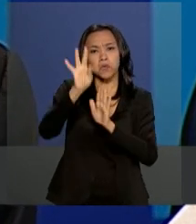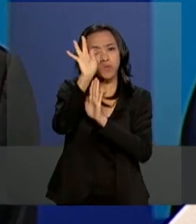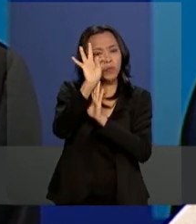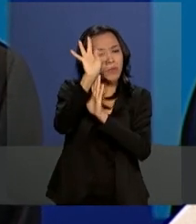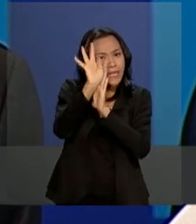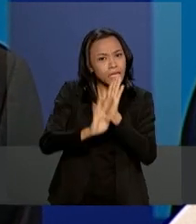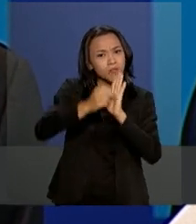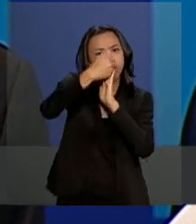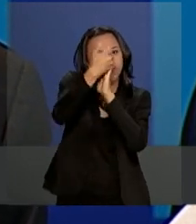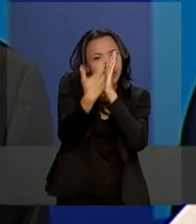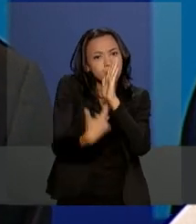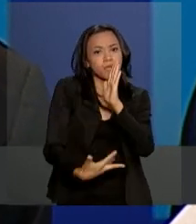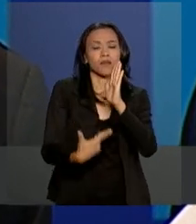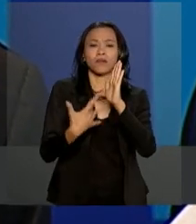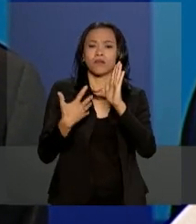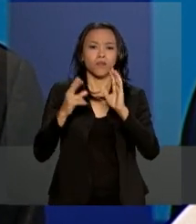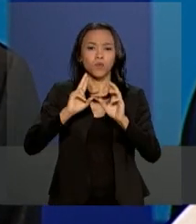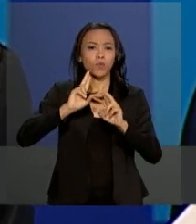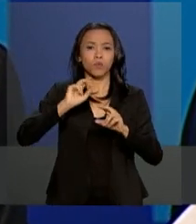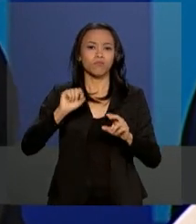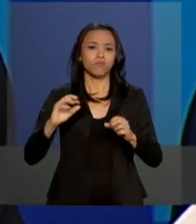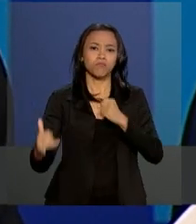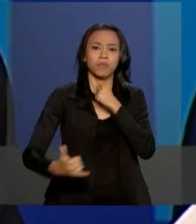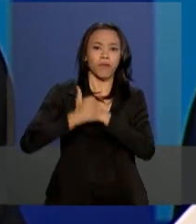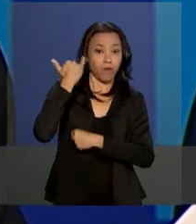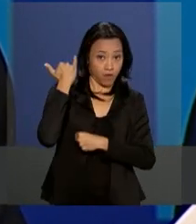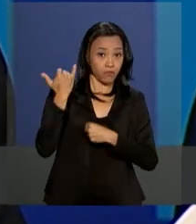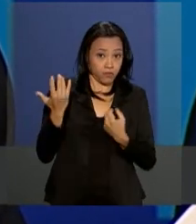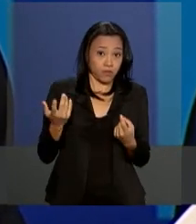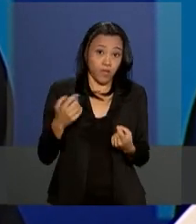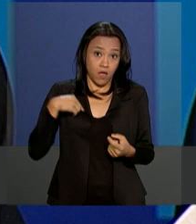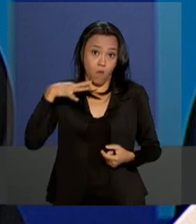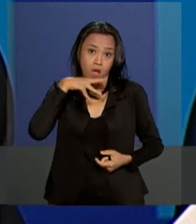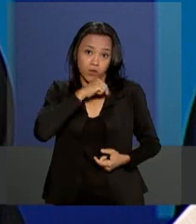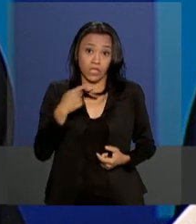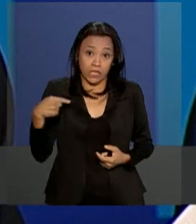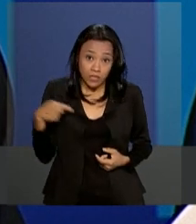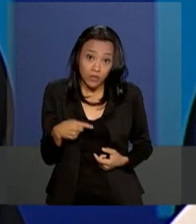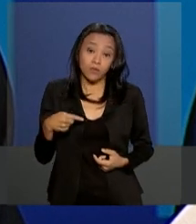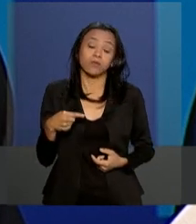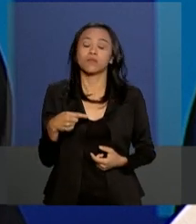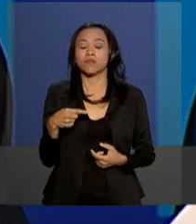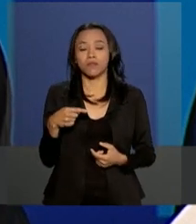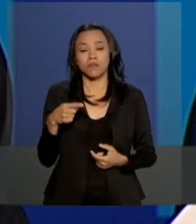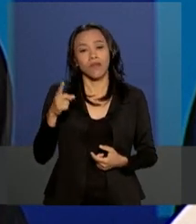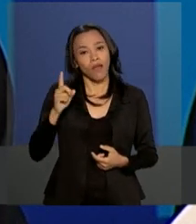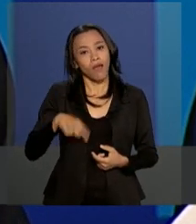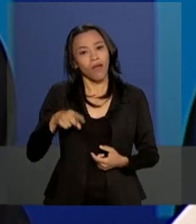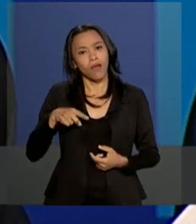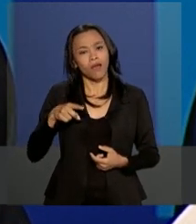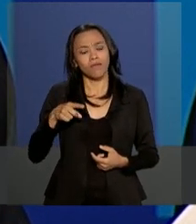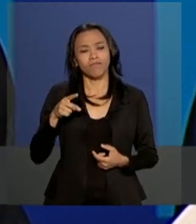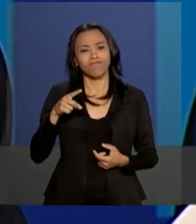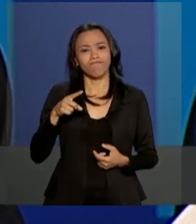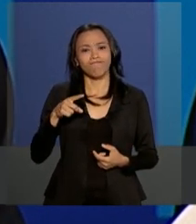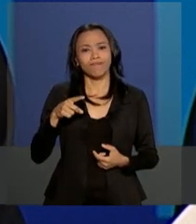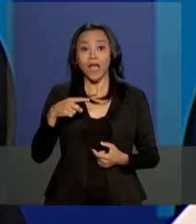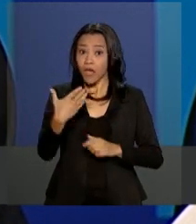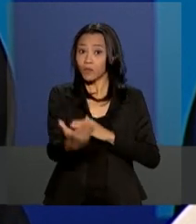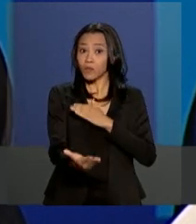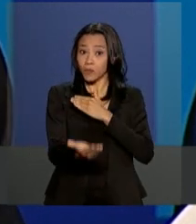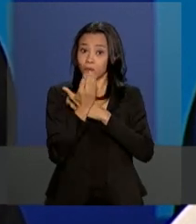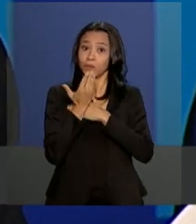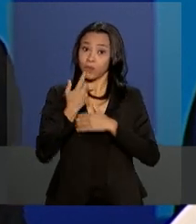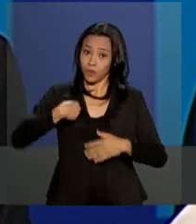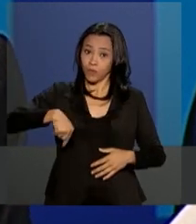muito importante estar bem comunicar acho que foi um processo de forma geral que no que nos levou